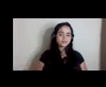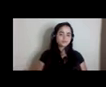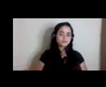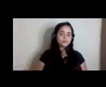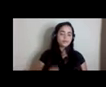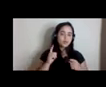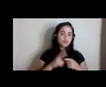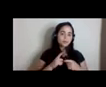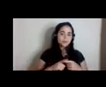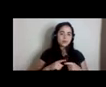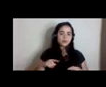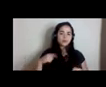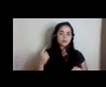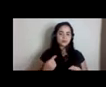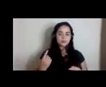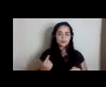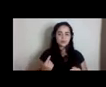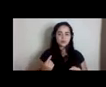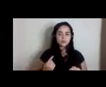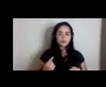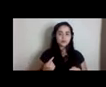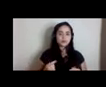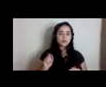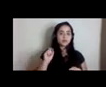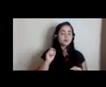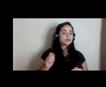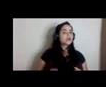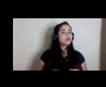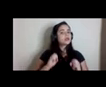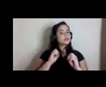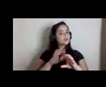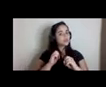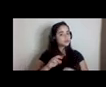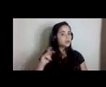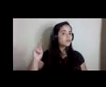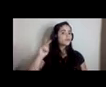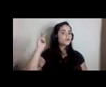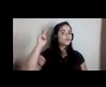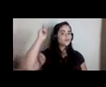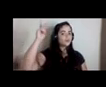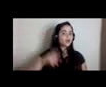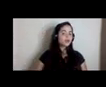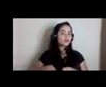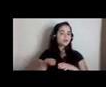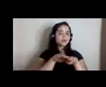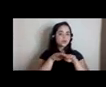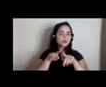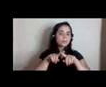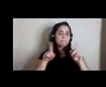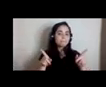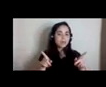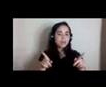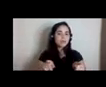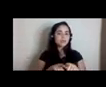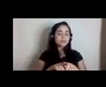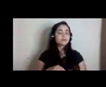Porque nós estamos, insisto, educando para valores democráticos, mas, ao mesmo tempo,